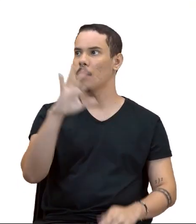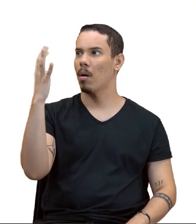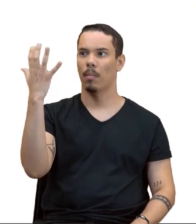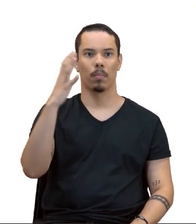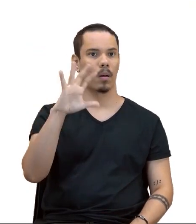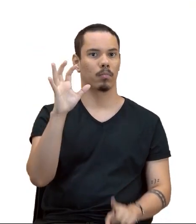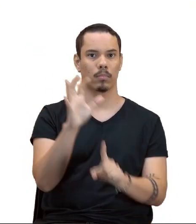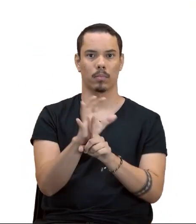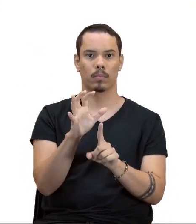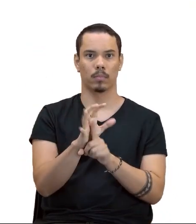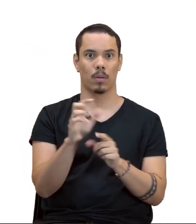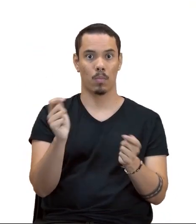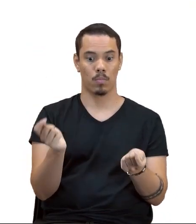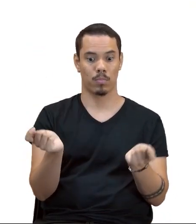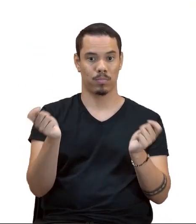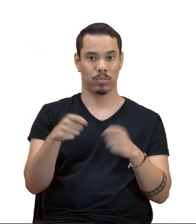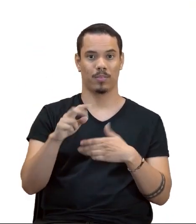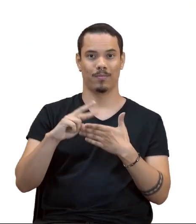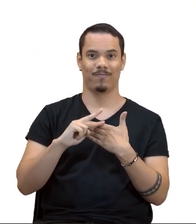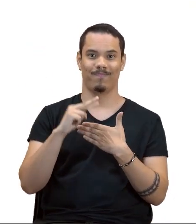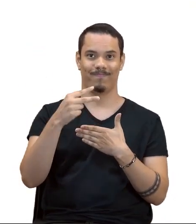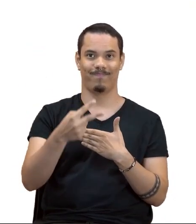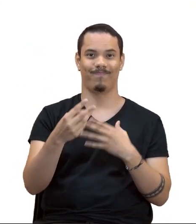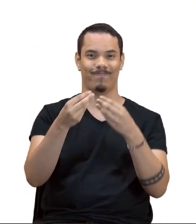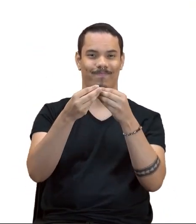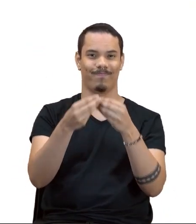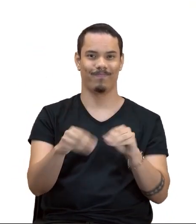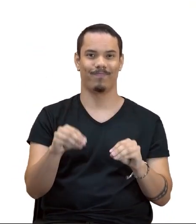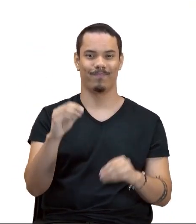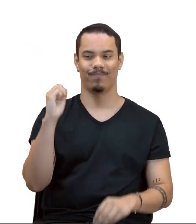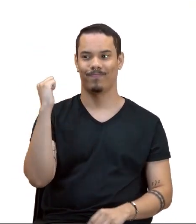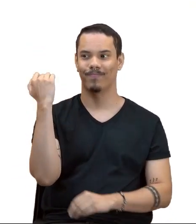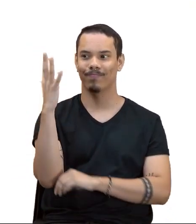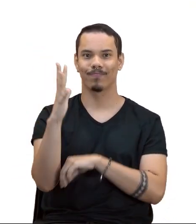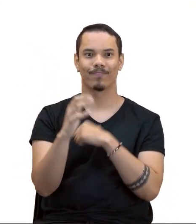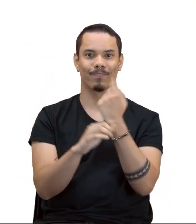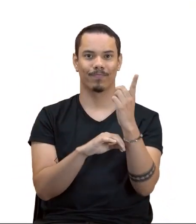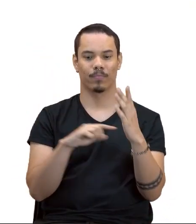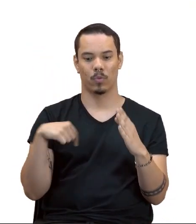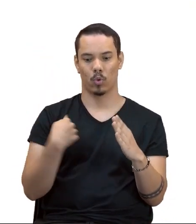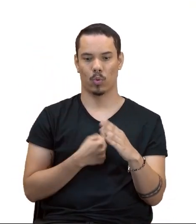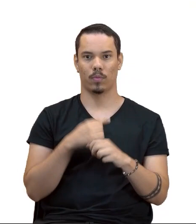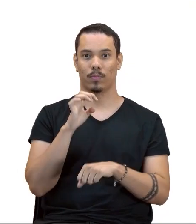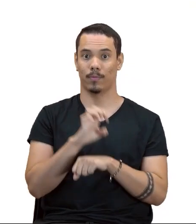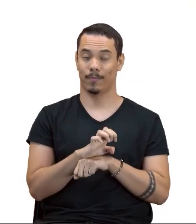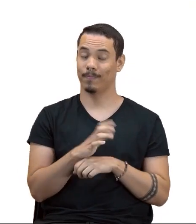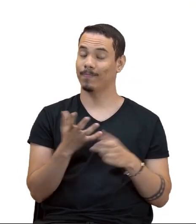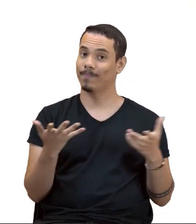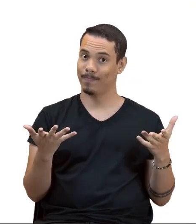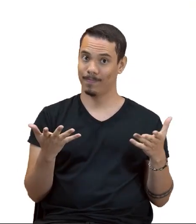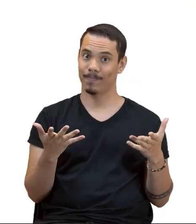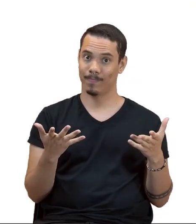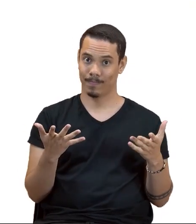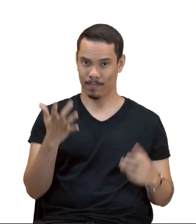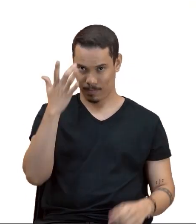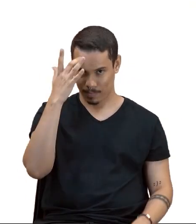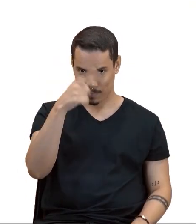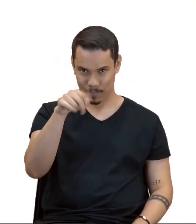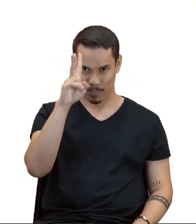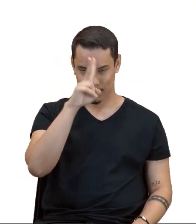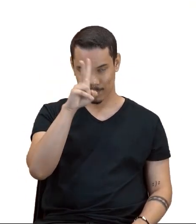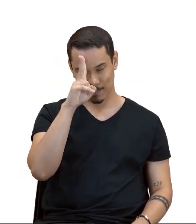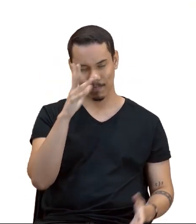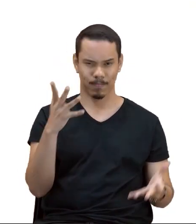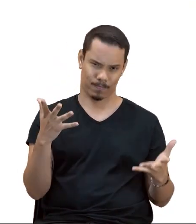estas medidas causariam ao meio ambiente do nosso estado. E aí, será que nossos queridos alunos lembraram disso?